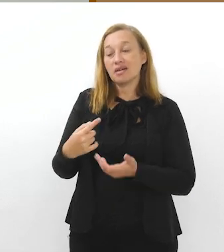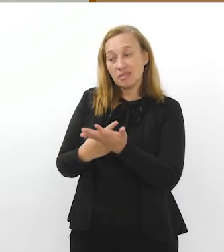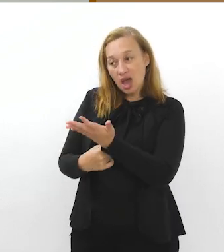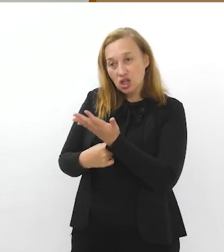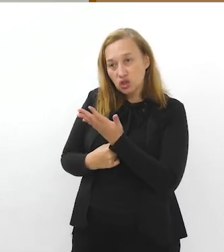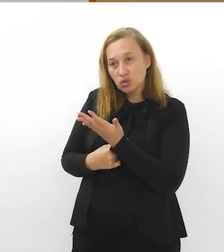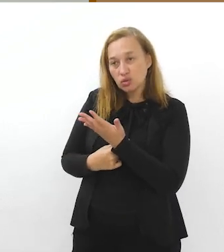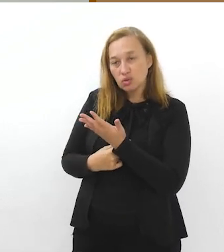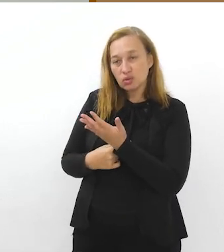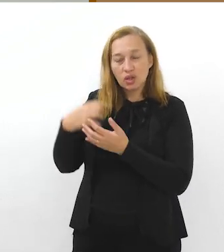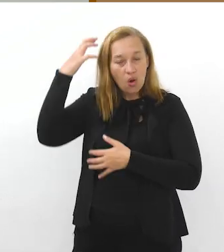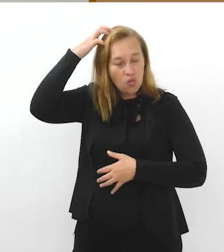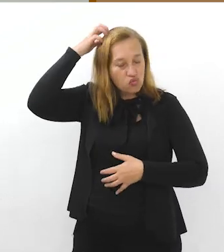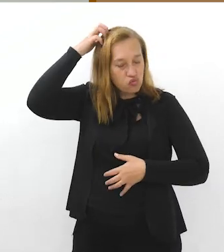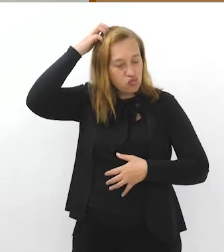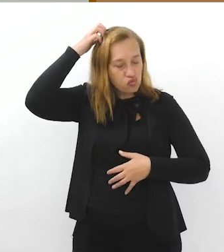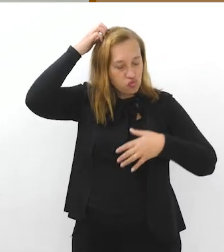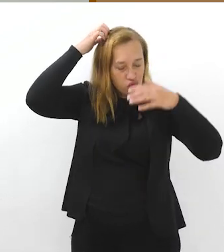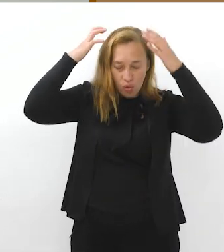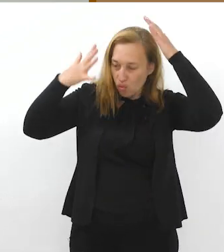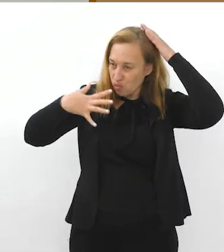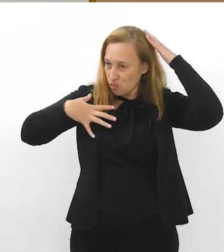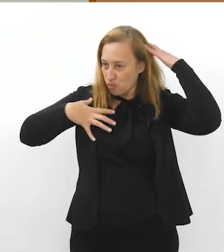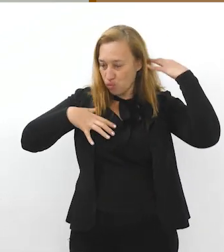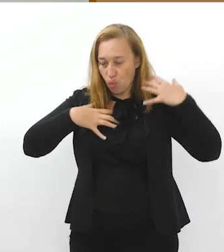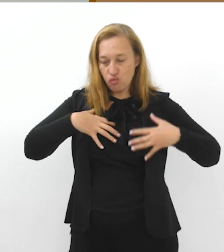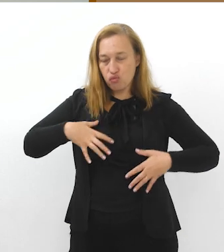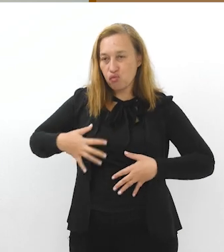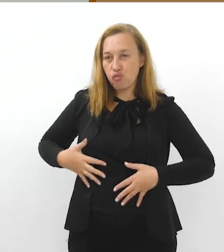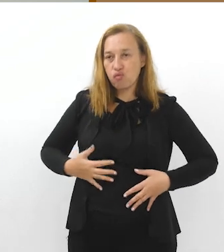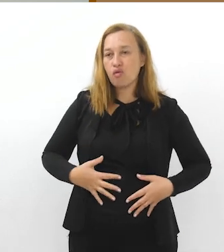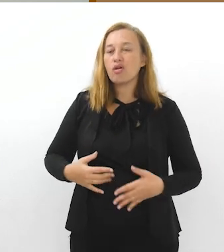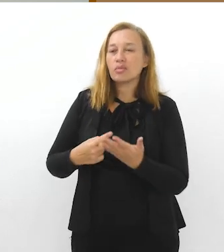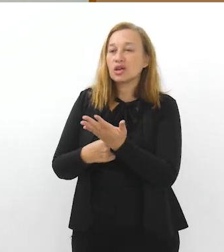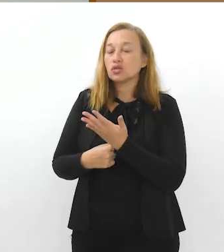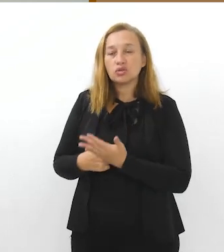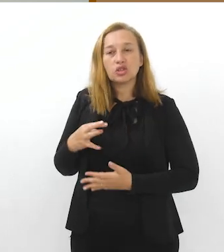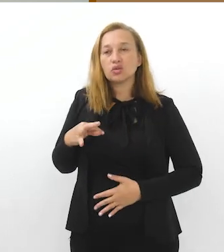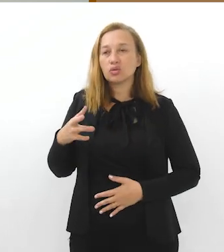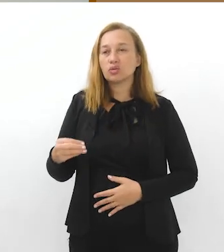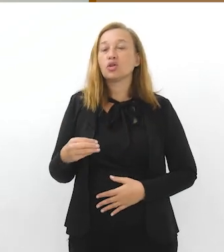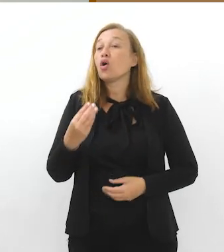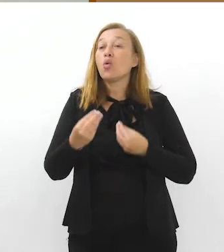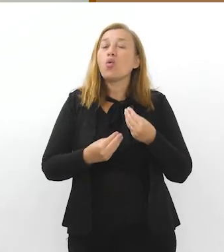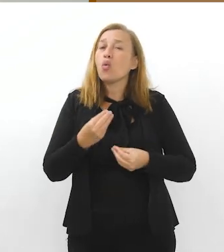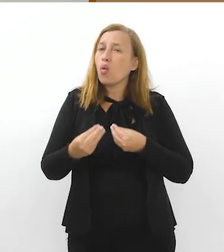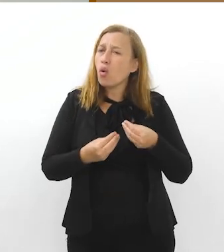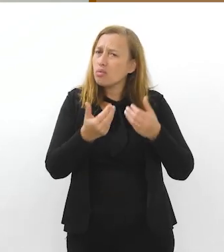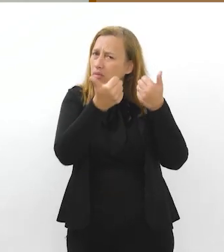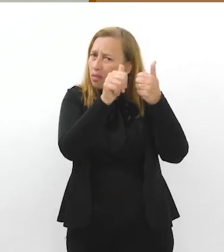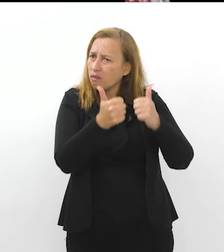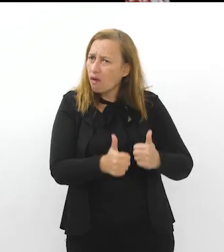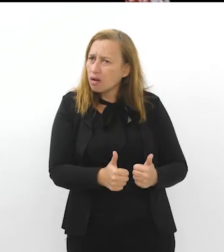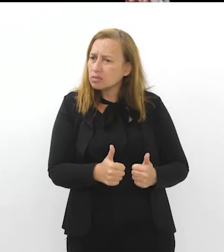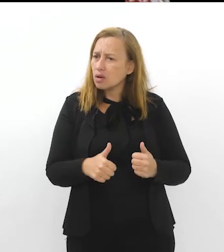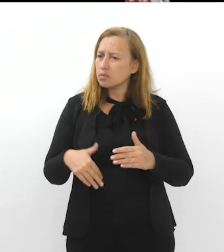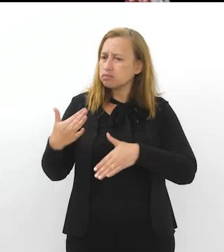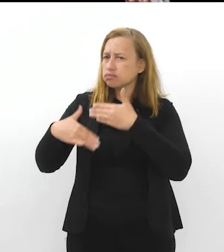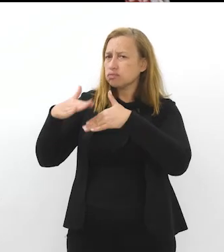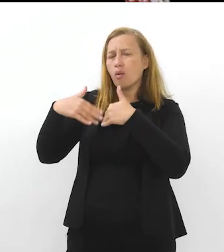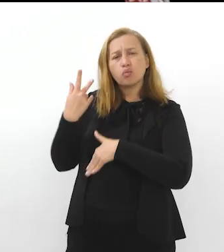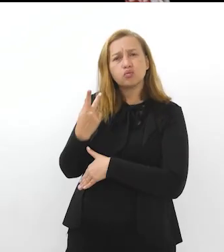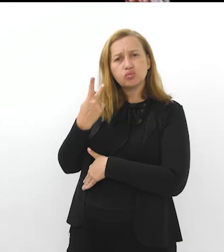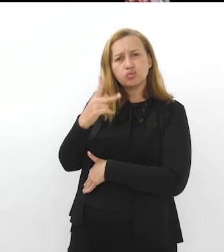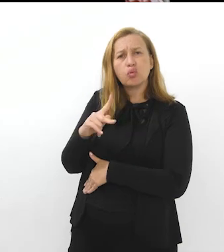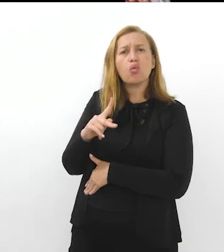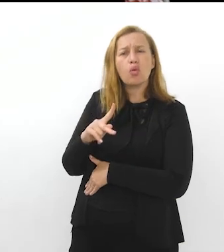graça, ela me dá banho ainda, eu cuido dela, ela cuida de mim, é uma sabedoria incrível. E como é que ela, E né, como é que ela avalia, né,